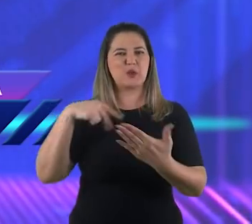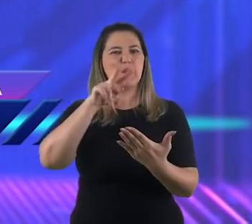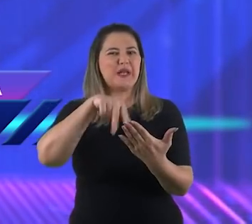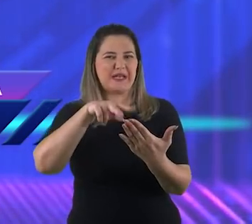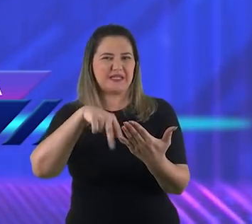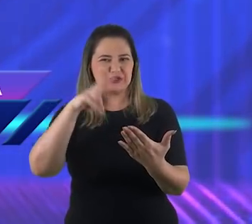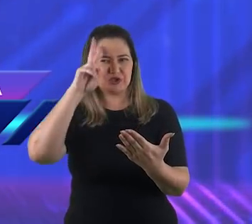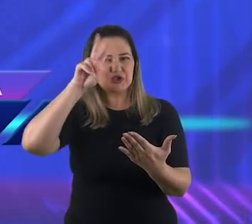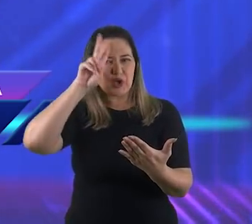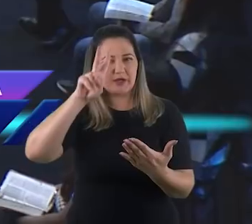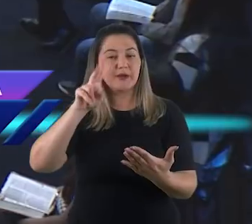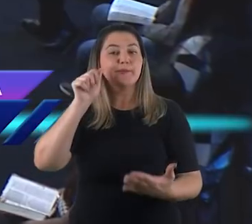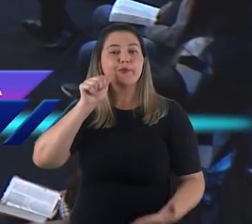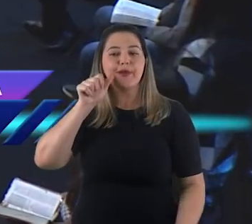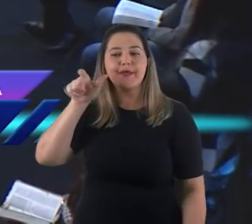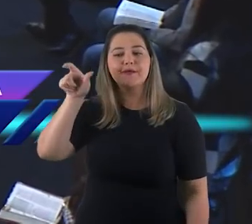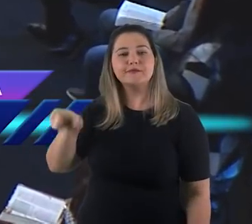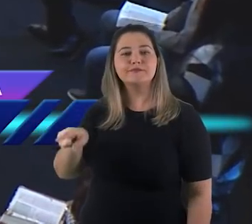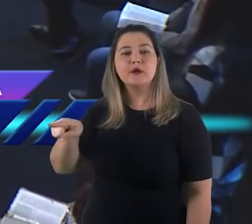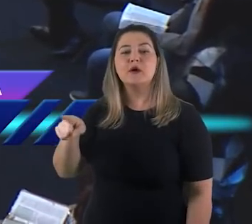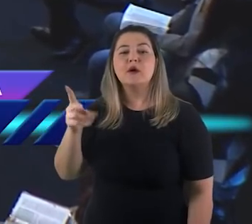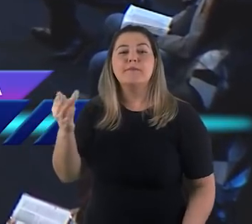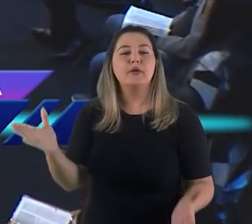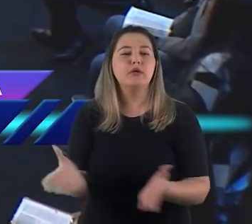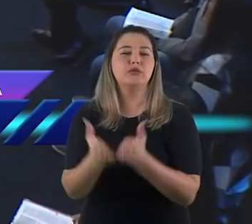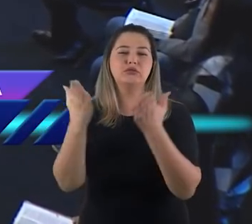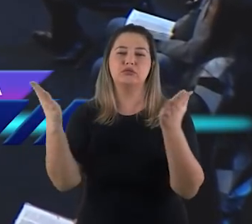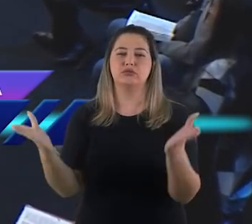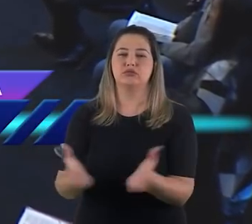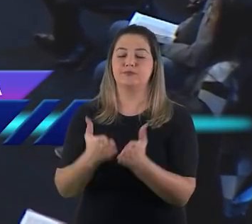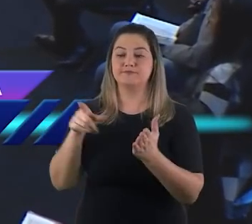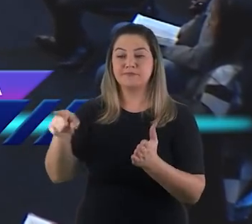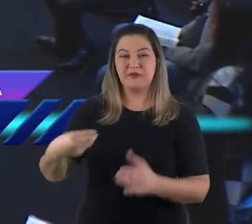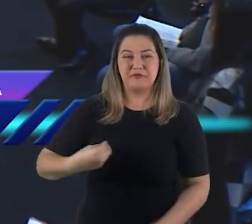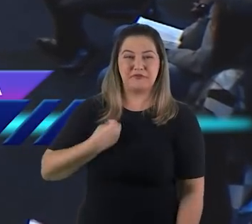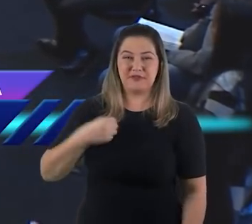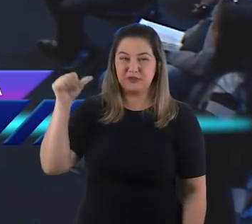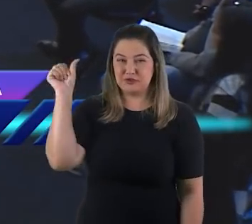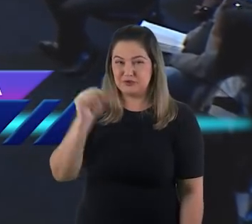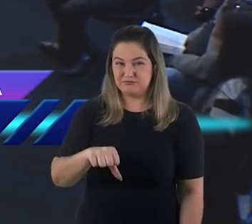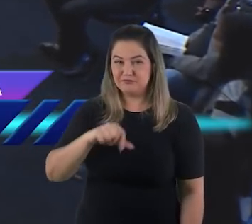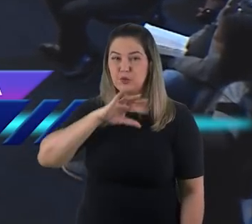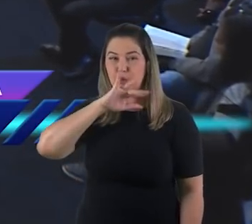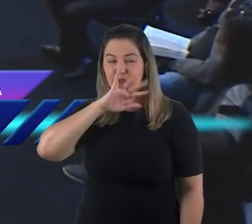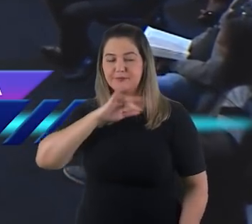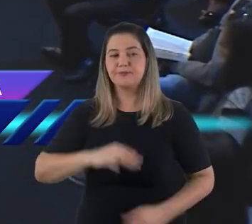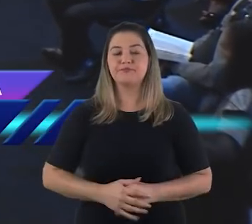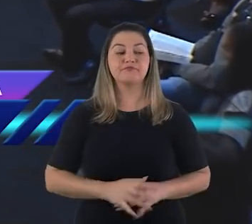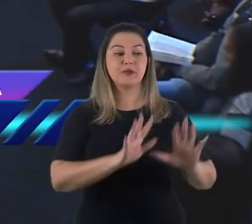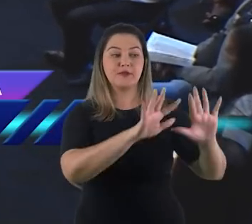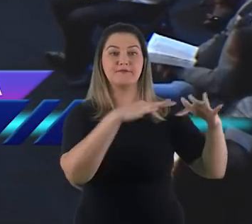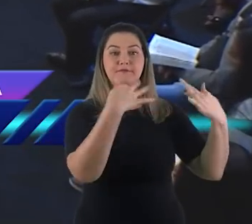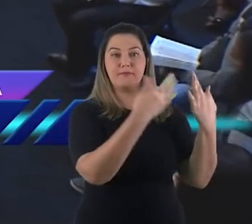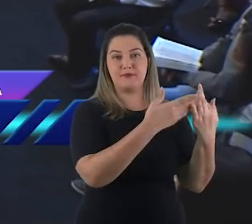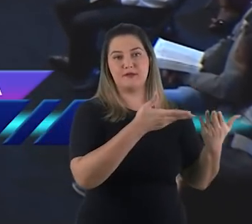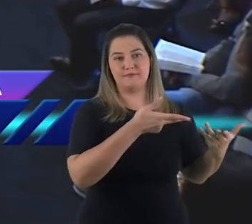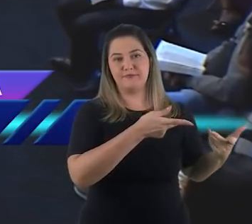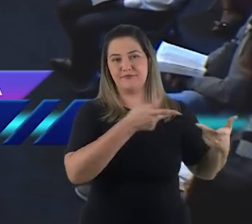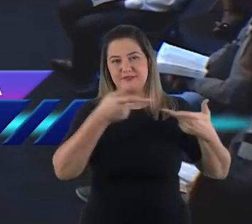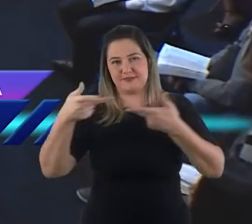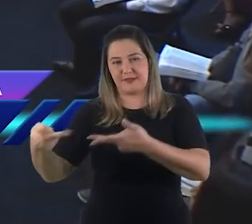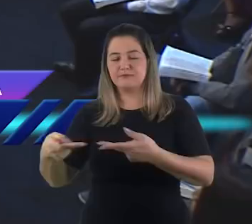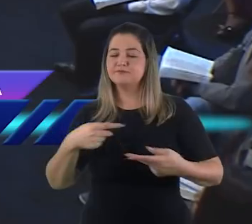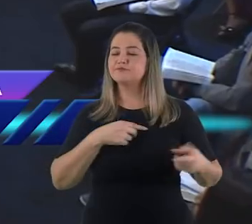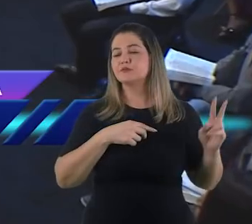que vivia em muita pobreza, muitas dificuldades. Uma família foi visitar essa senhora e chegou à casa